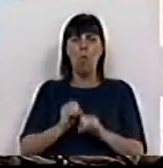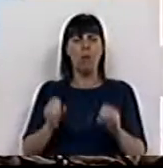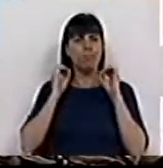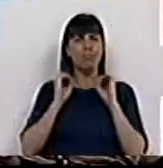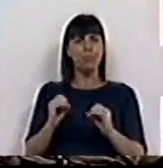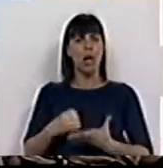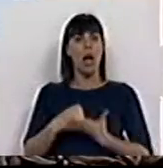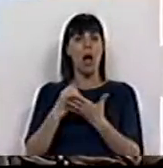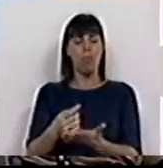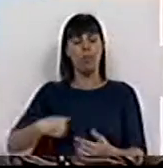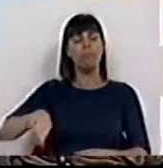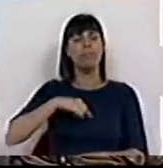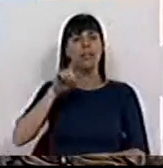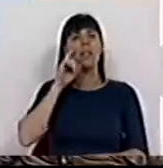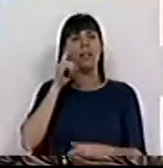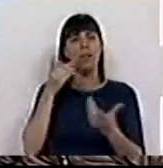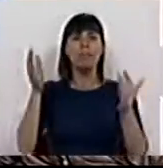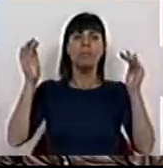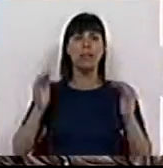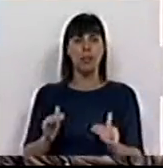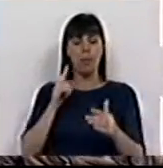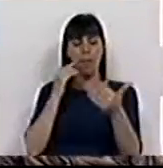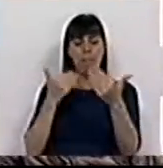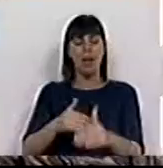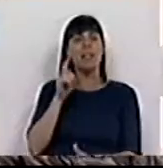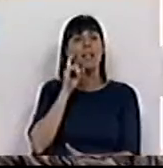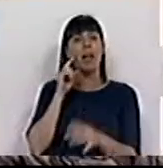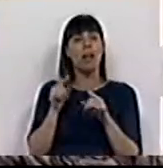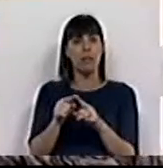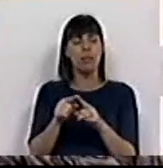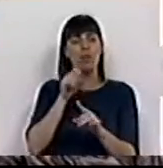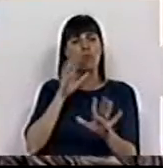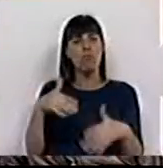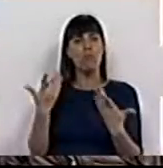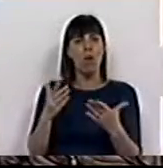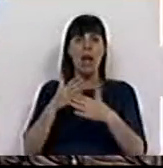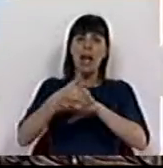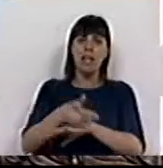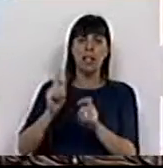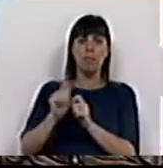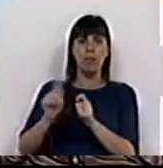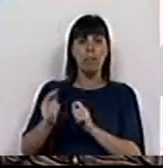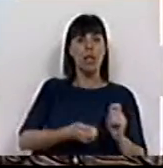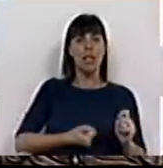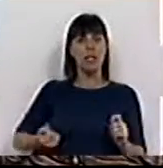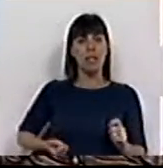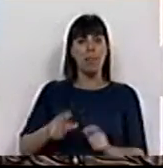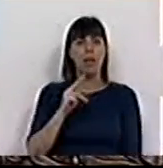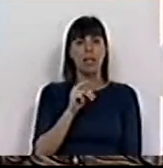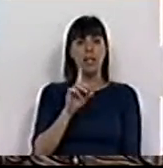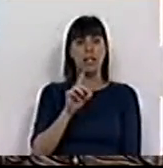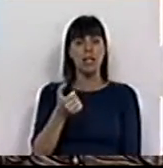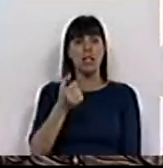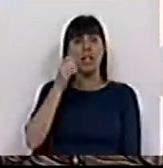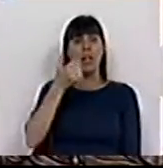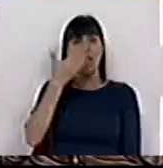apoio. Defendemos, por isso, a diminuição do prazo de garantia para poder aceder ao subsídio de desemprego de